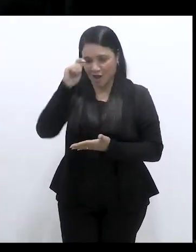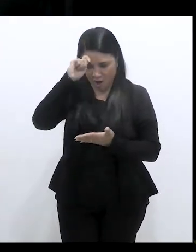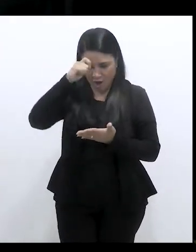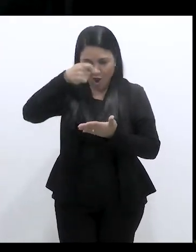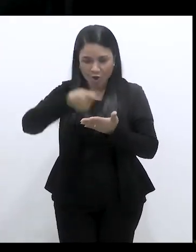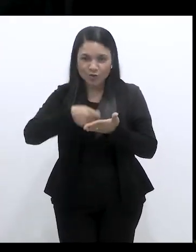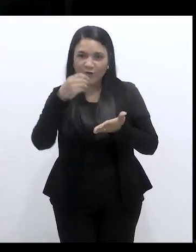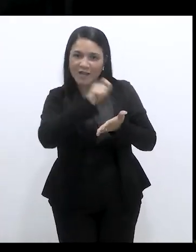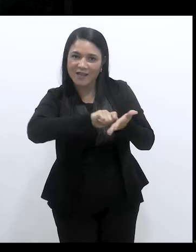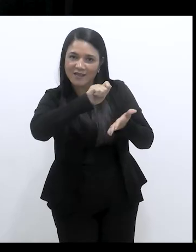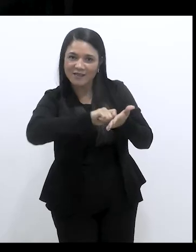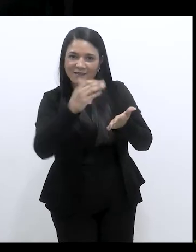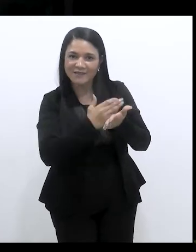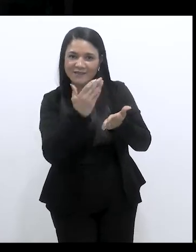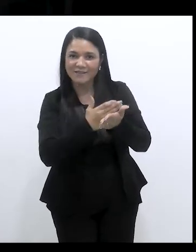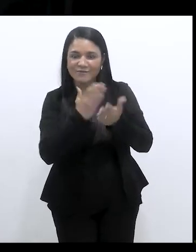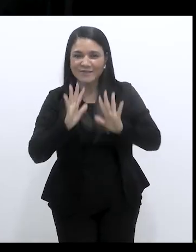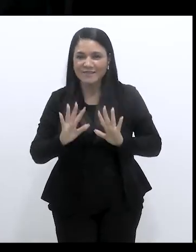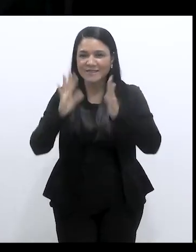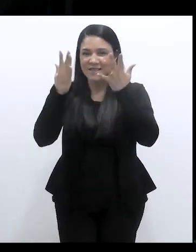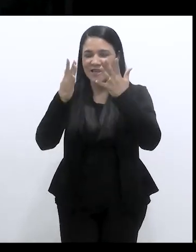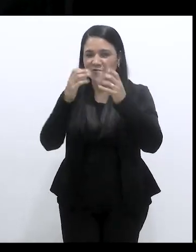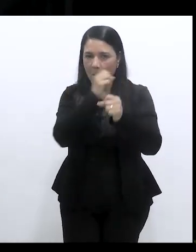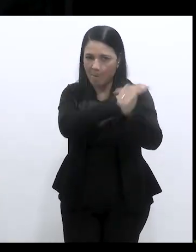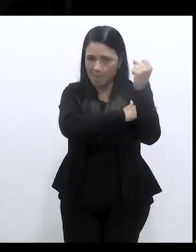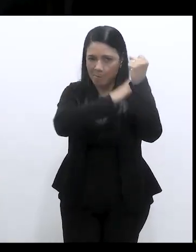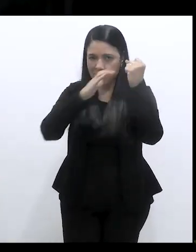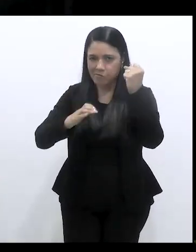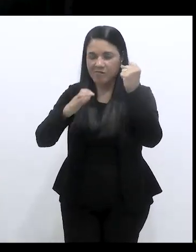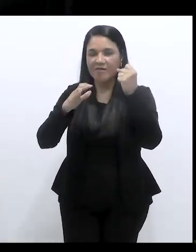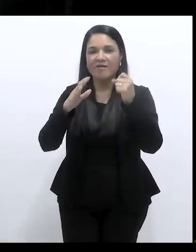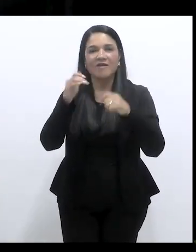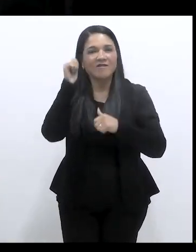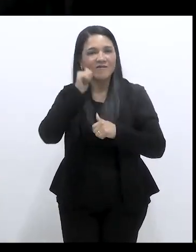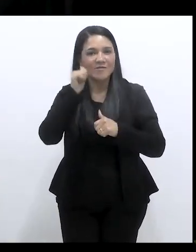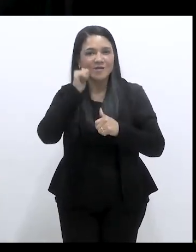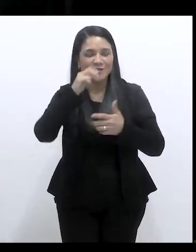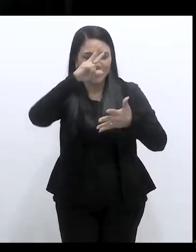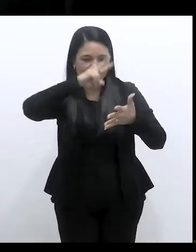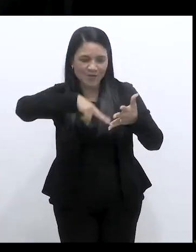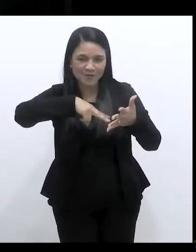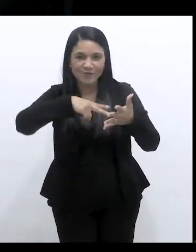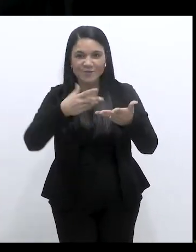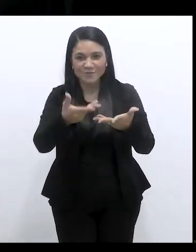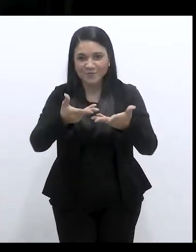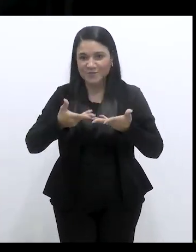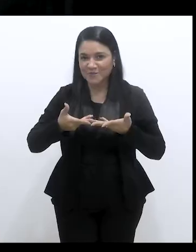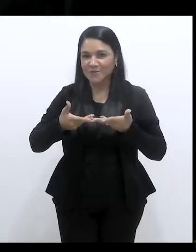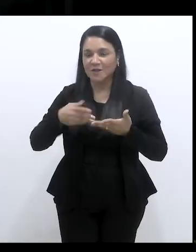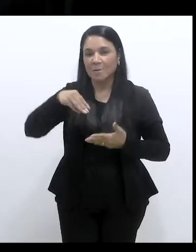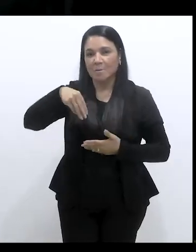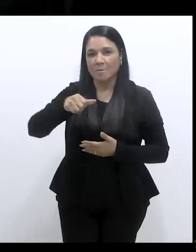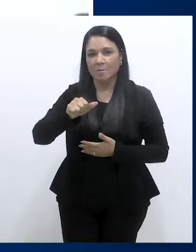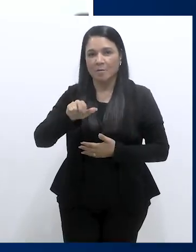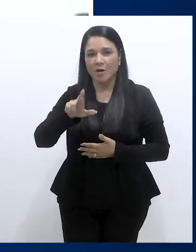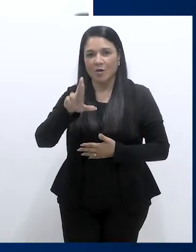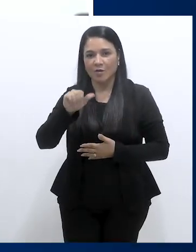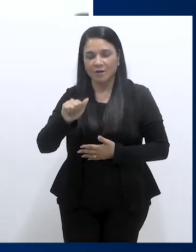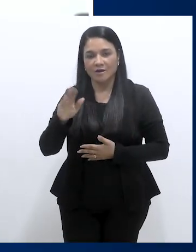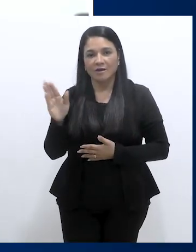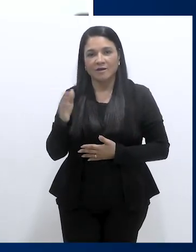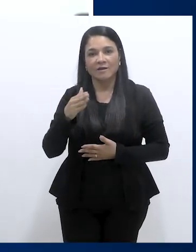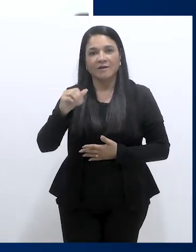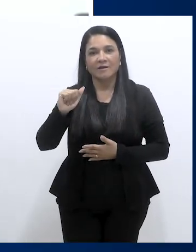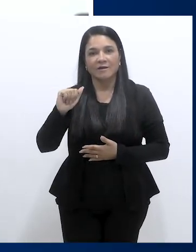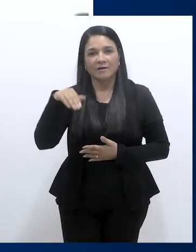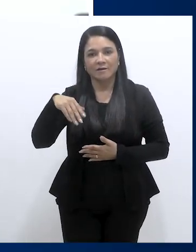de uma obra que celebra o poder feminino da leitura. Recebemos no nosso programa Maura Campanile,